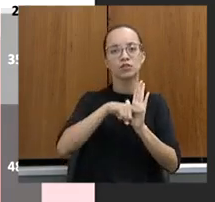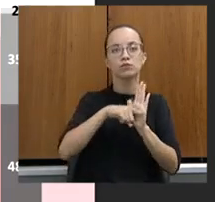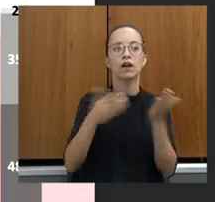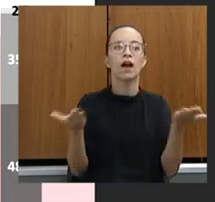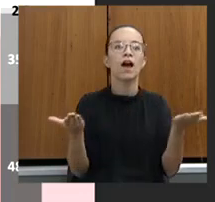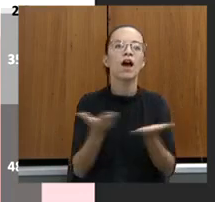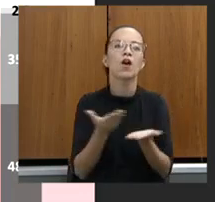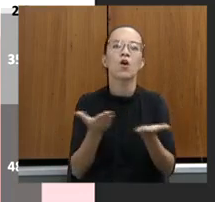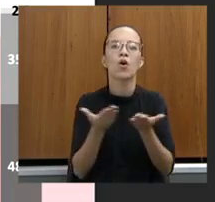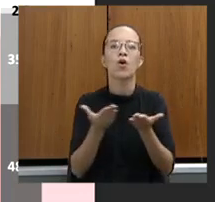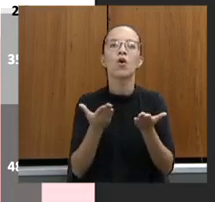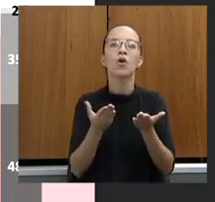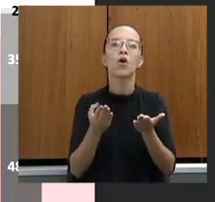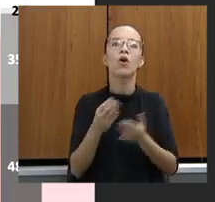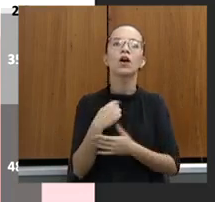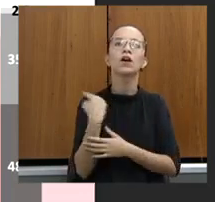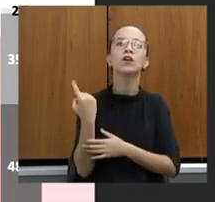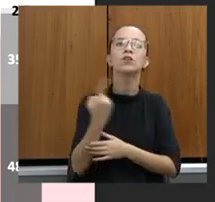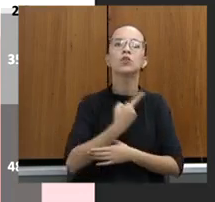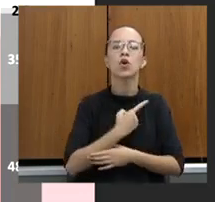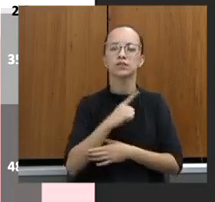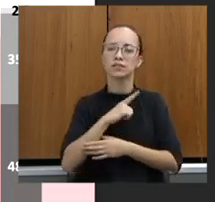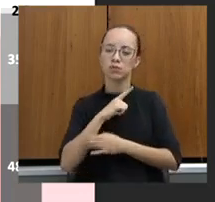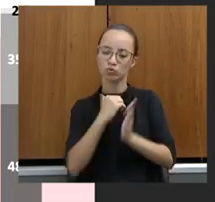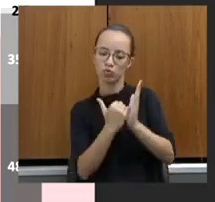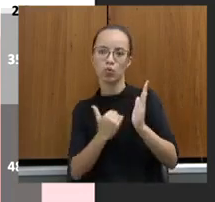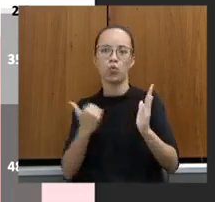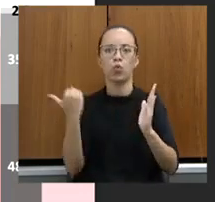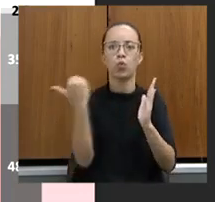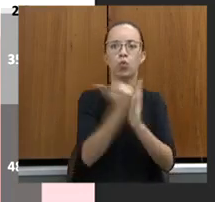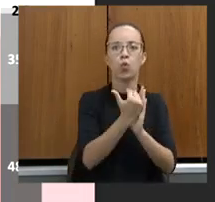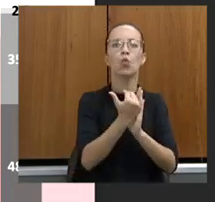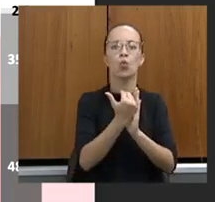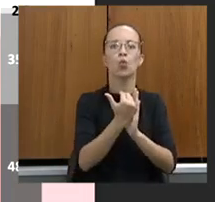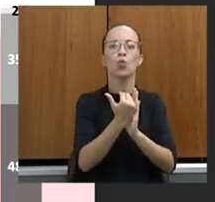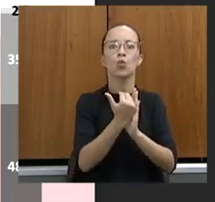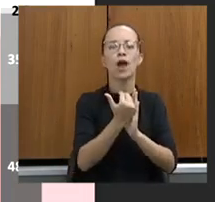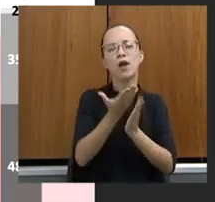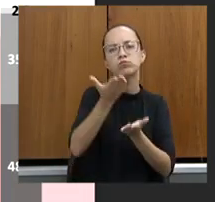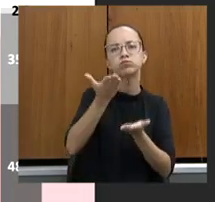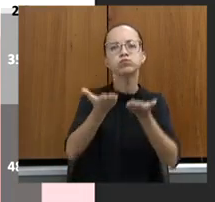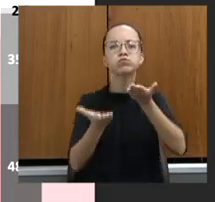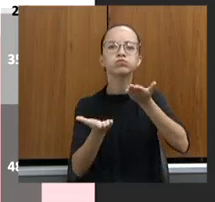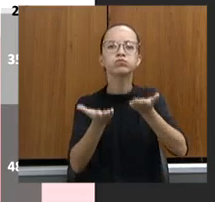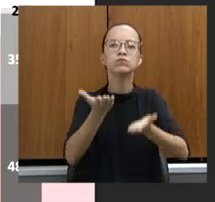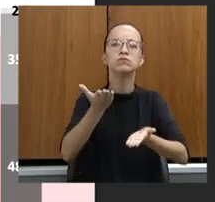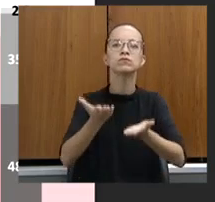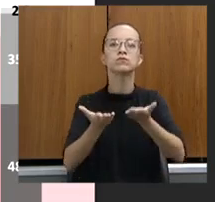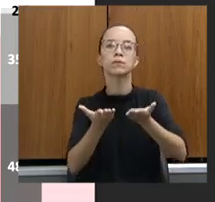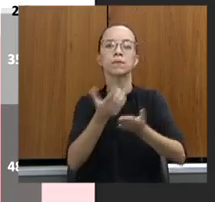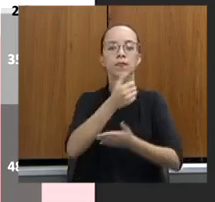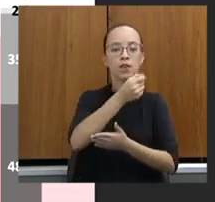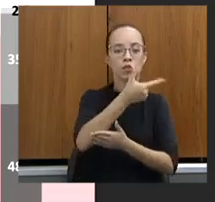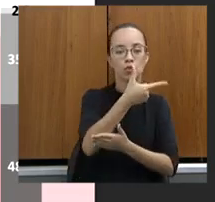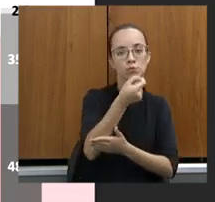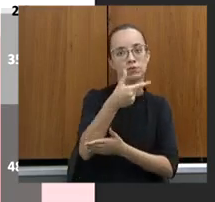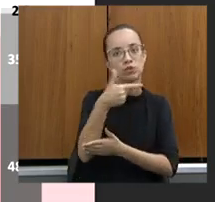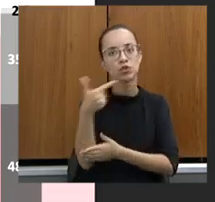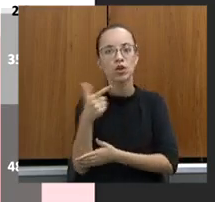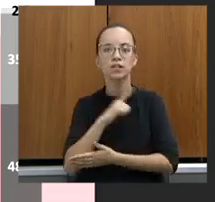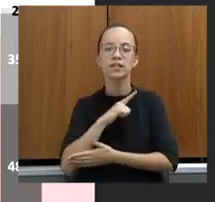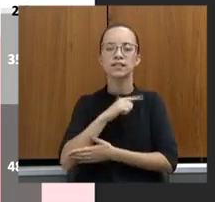praticamente um equilíbrio superar de 130 milhões Mas isso é praticamente o equilíbrio esse em 2022